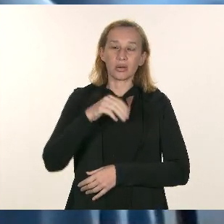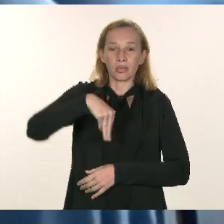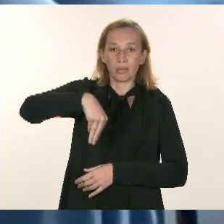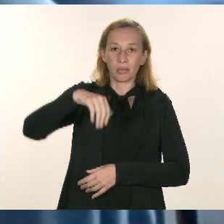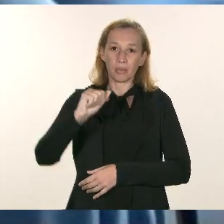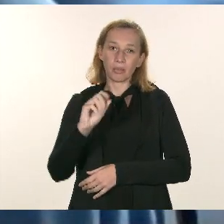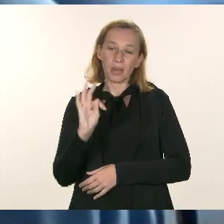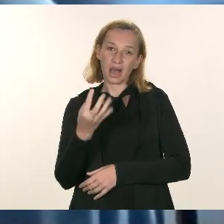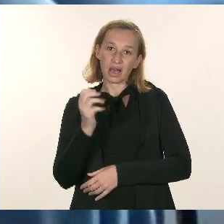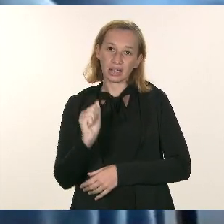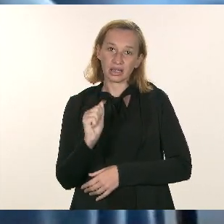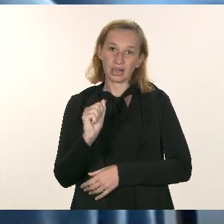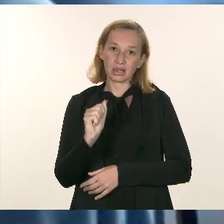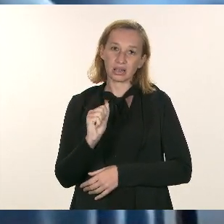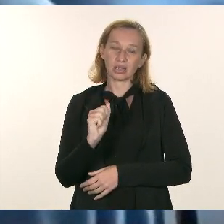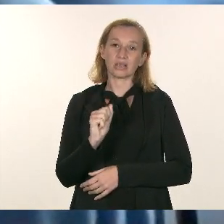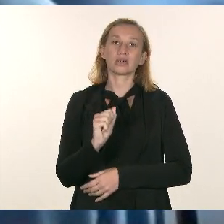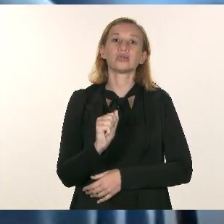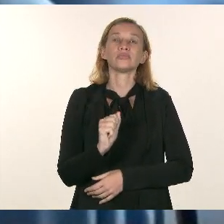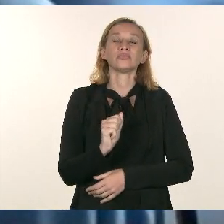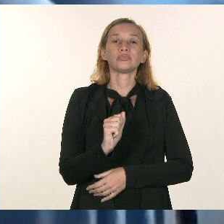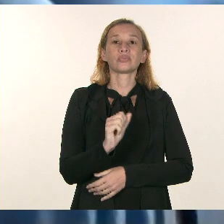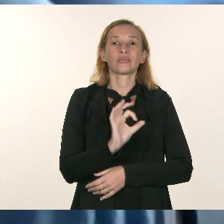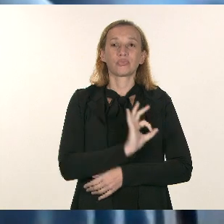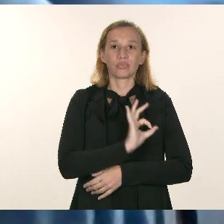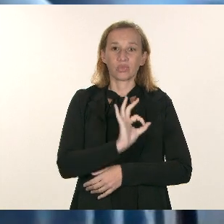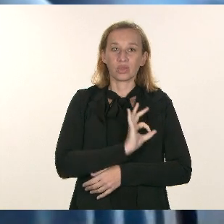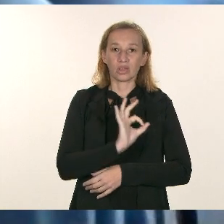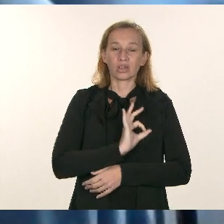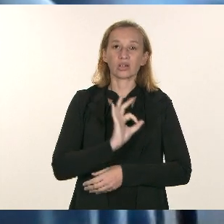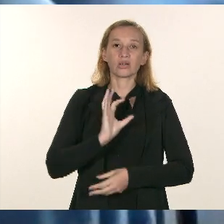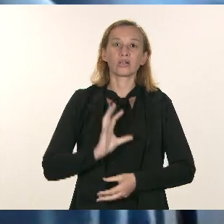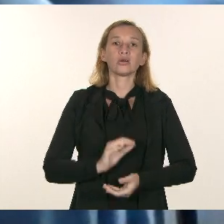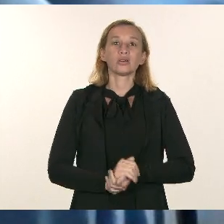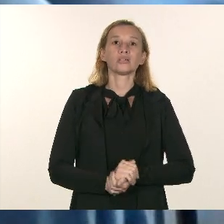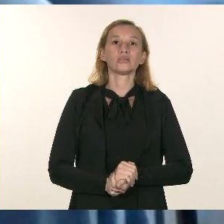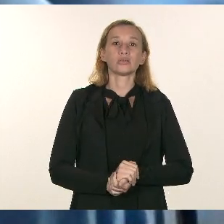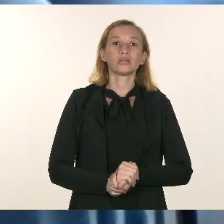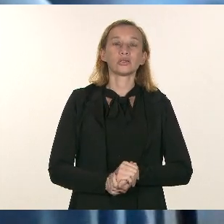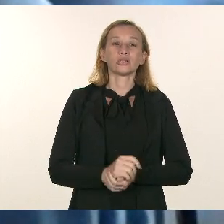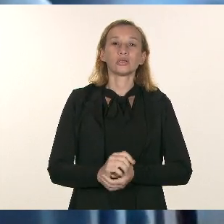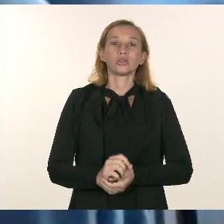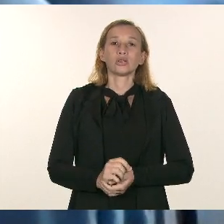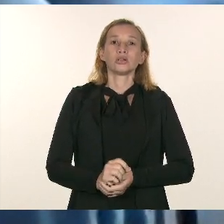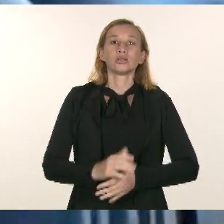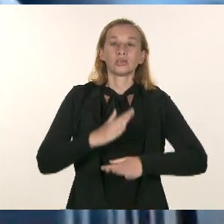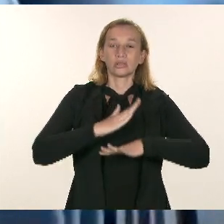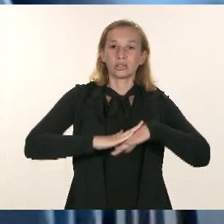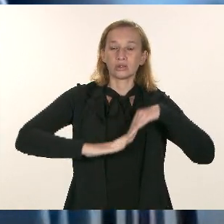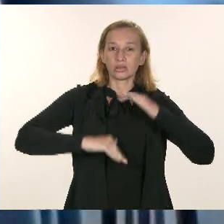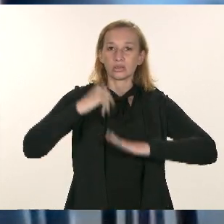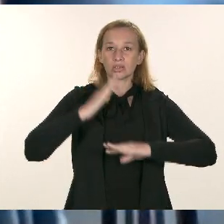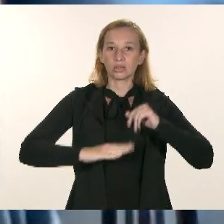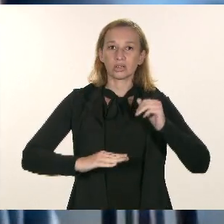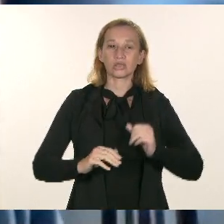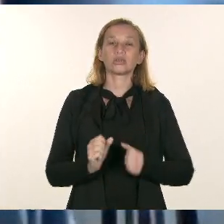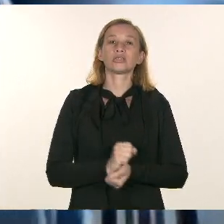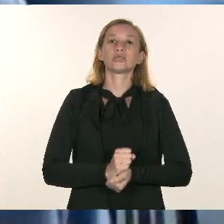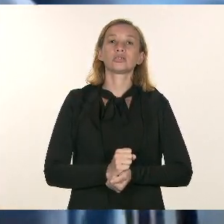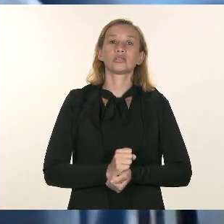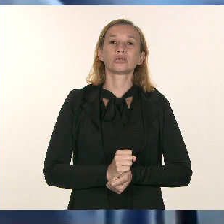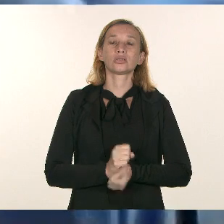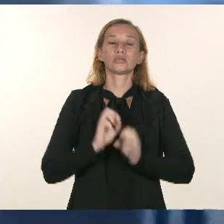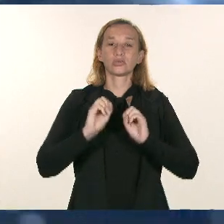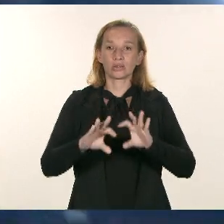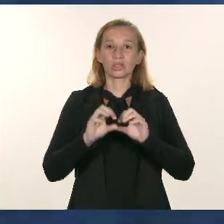Rocha, que coloca os profissionais de educação no rol das prioridades.